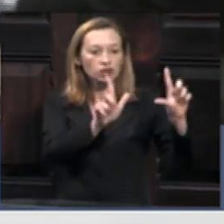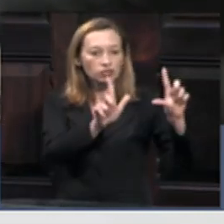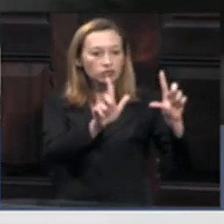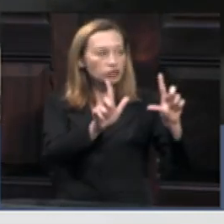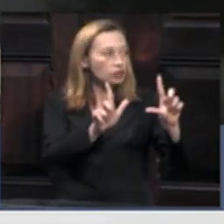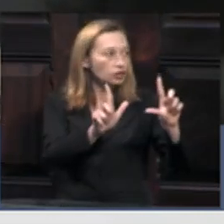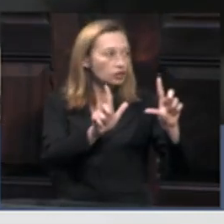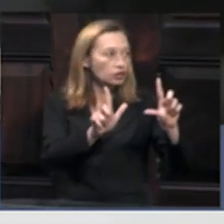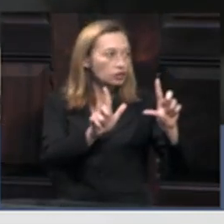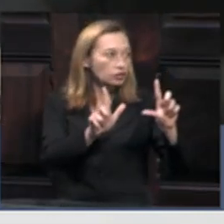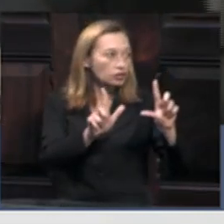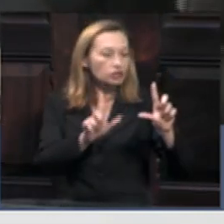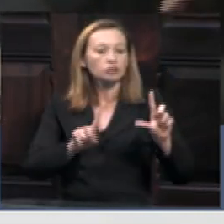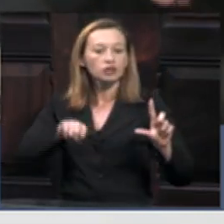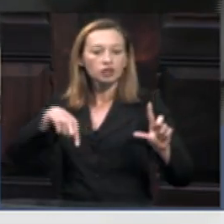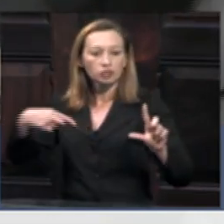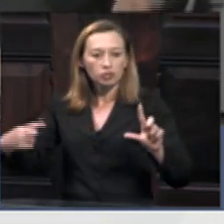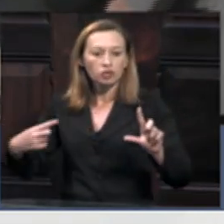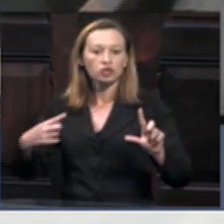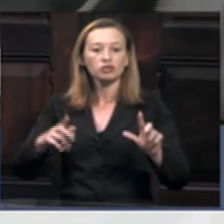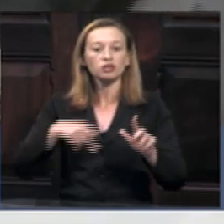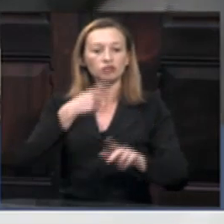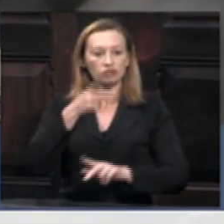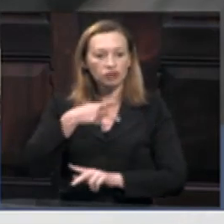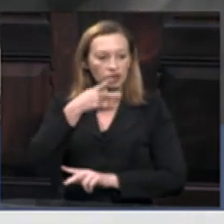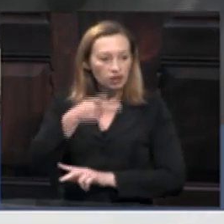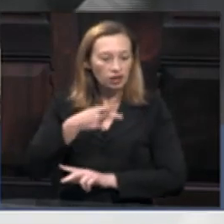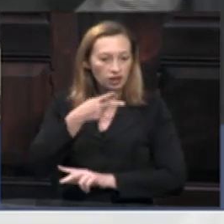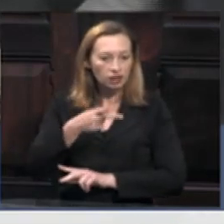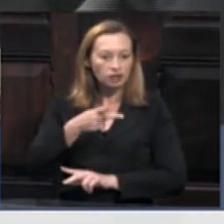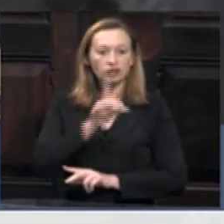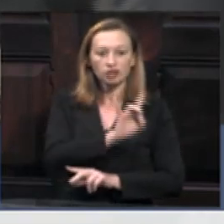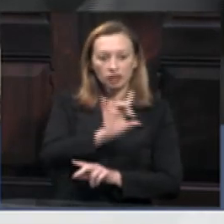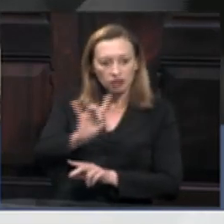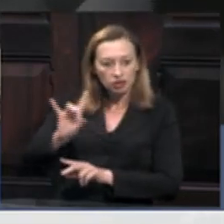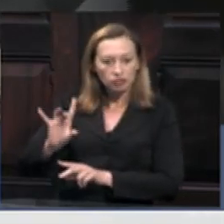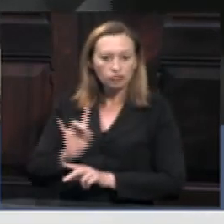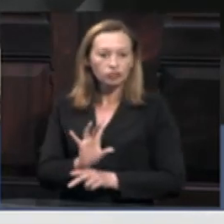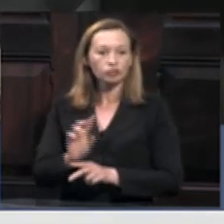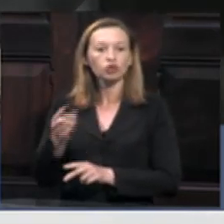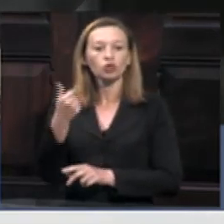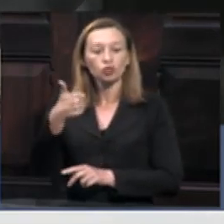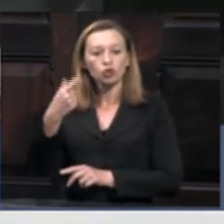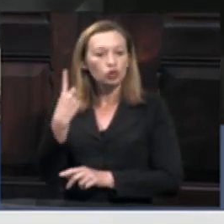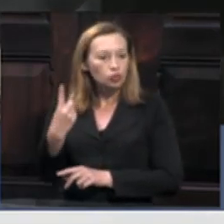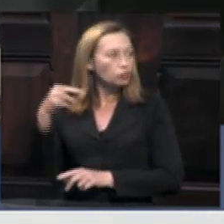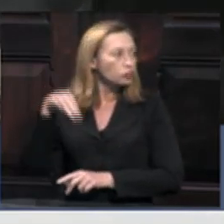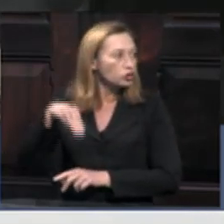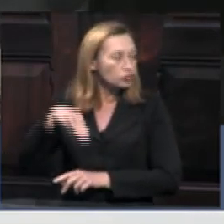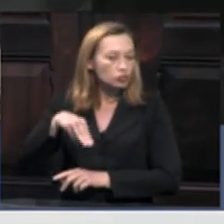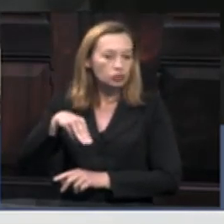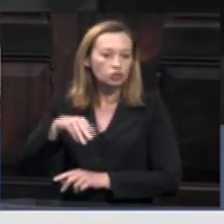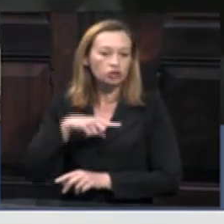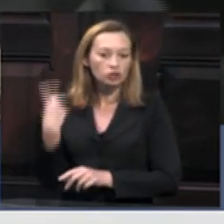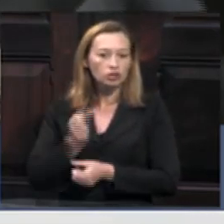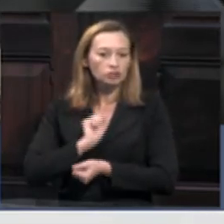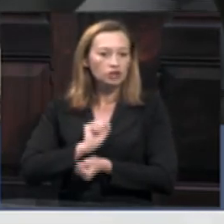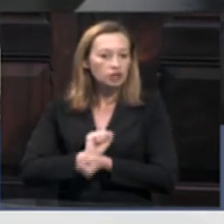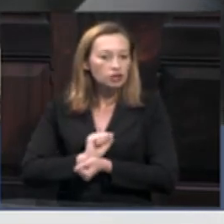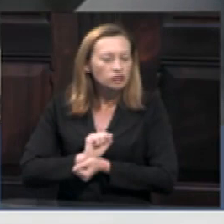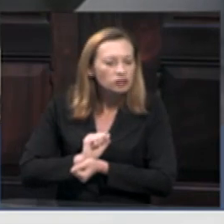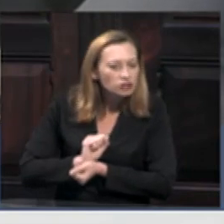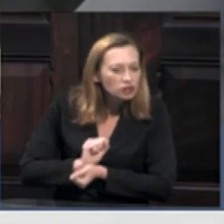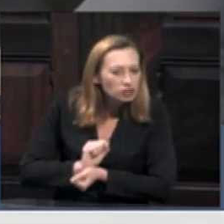presidência vai deixar cada deputado fazer as considerações de 1 minuto ali. E a gente espera... Só a orientação